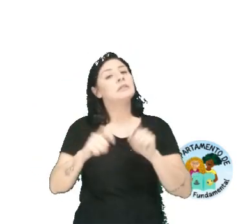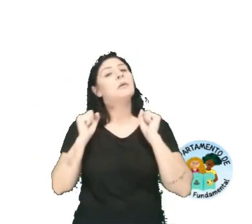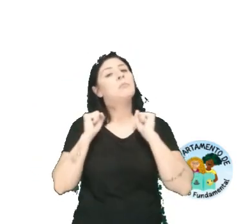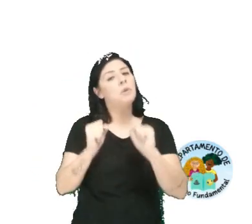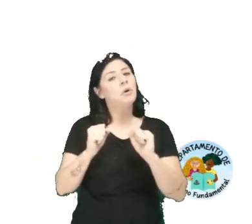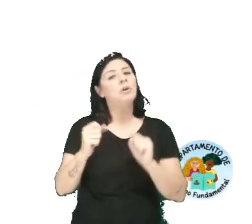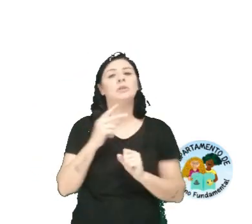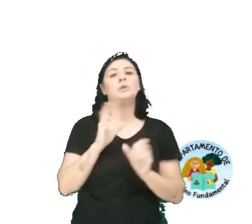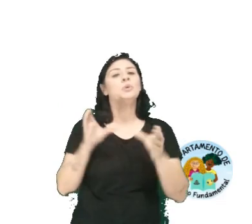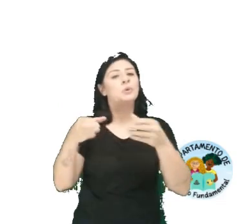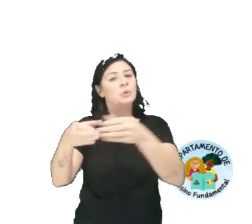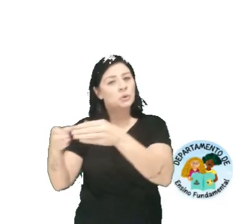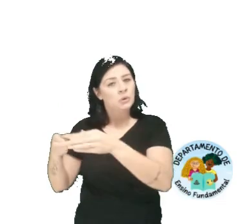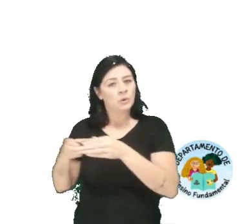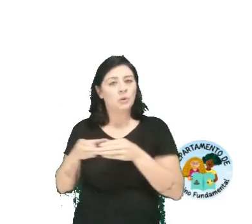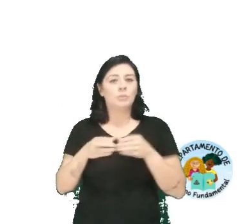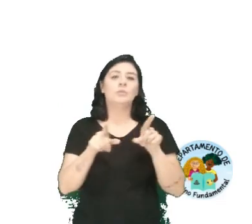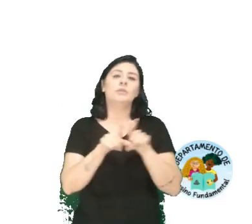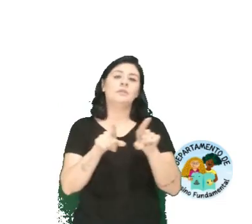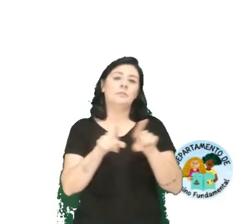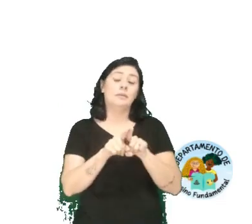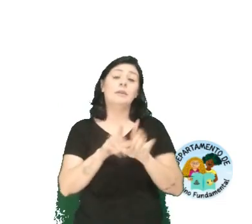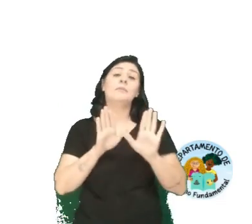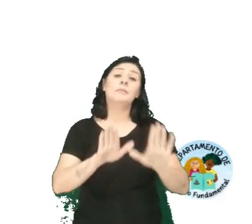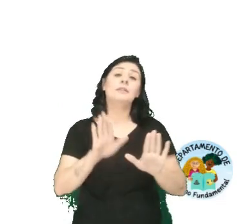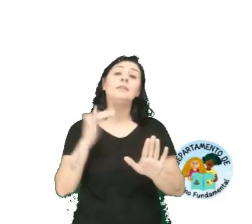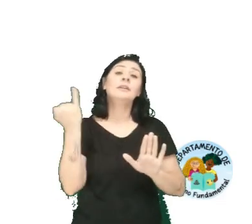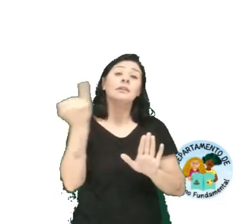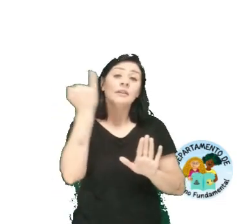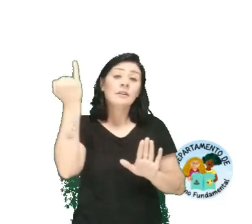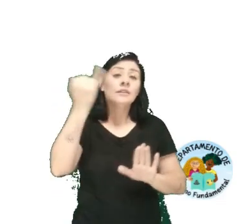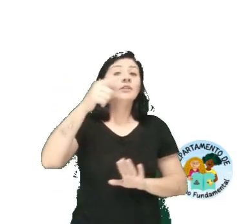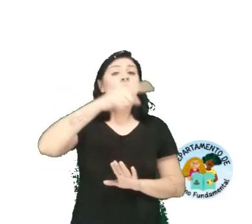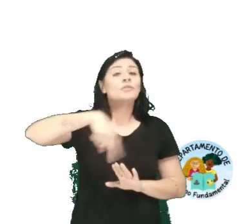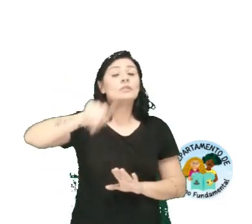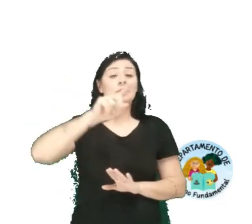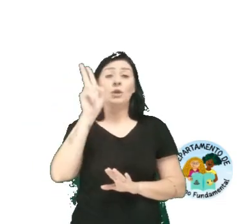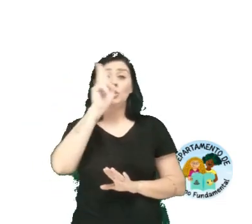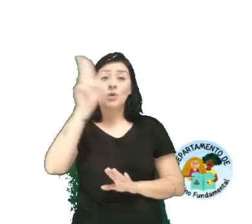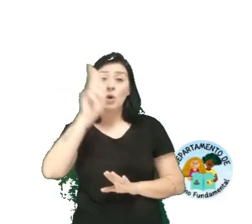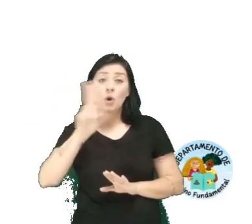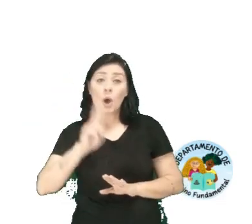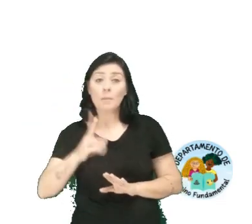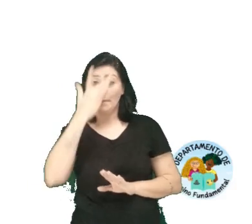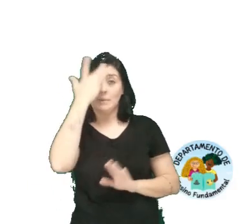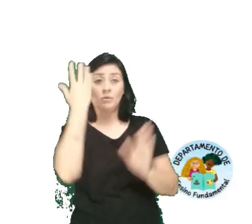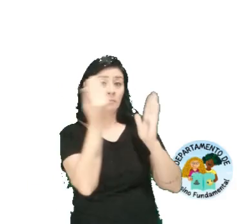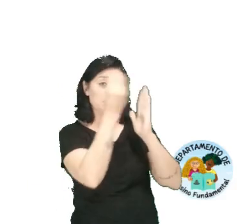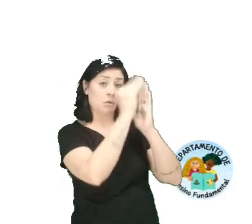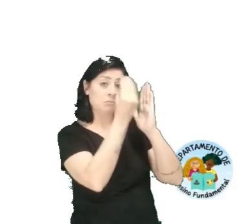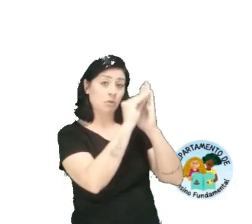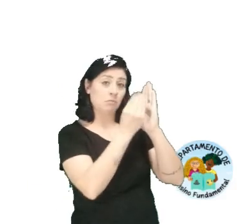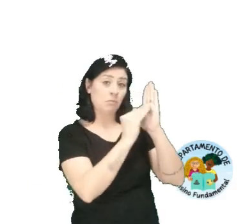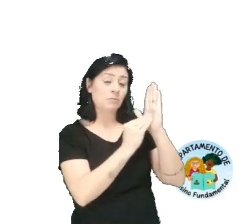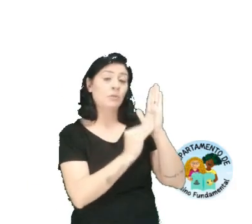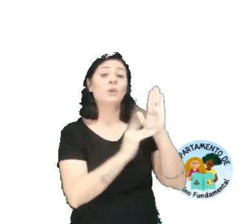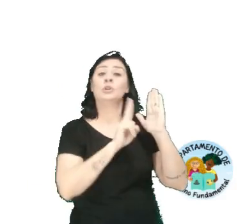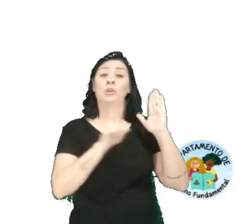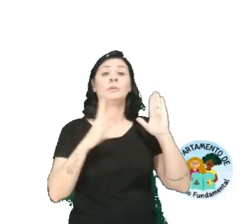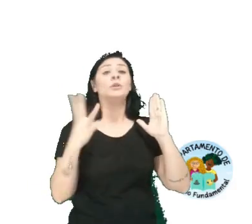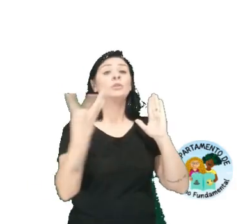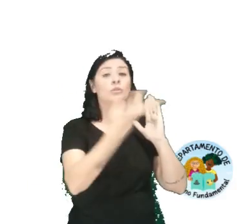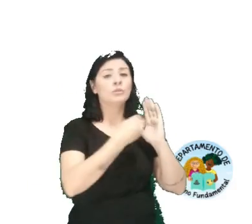ser feito em grupo também. Só que é importante que vocês indiquem o nome de todos os participantes na identificação da atividade,